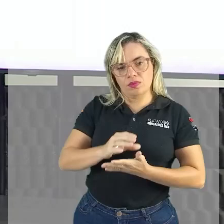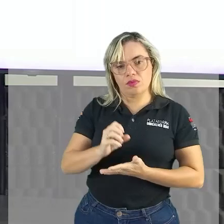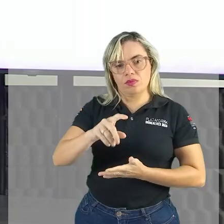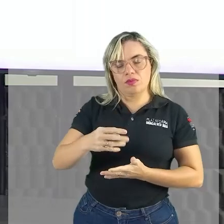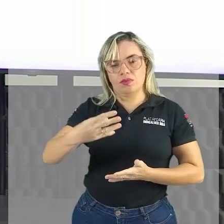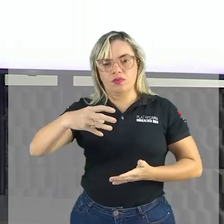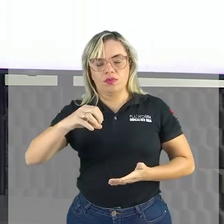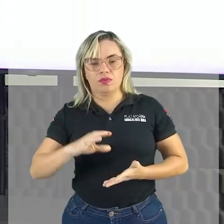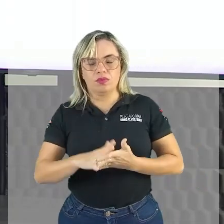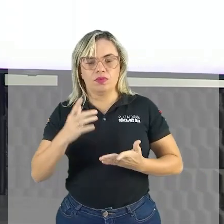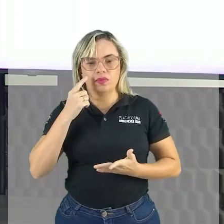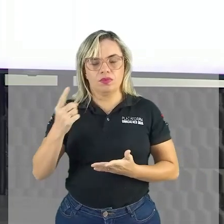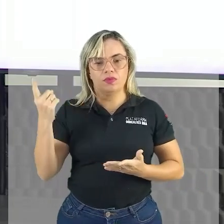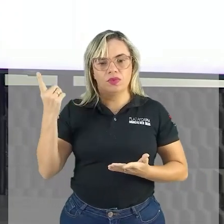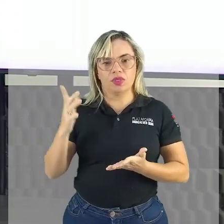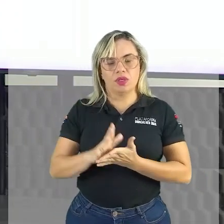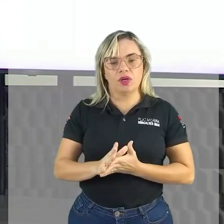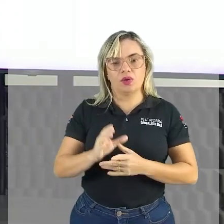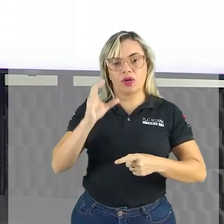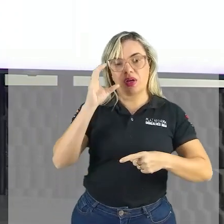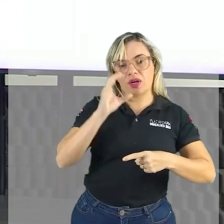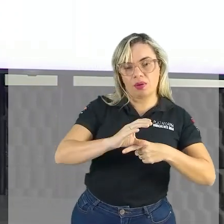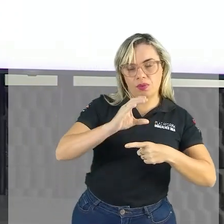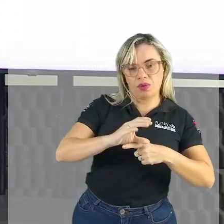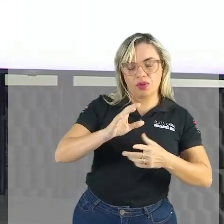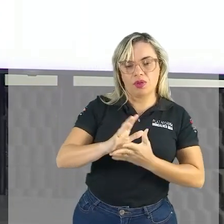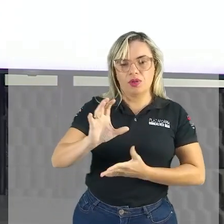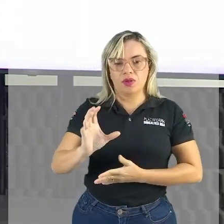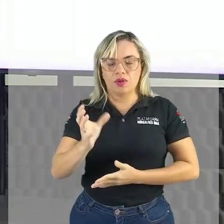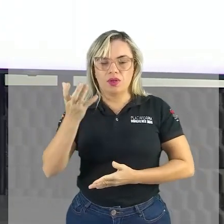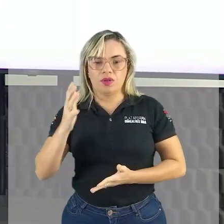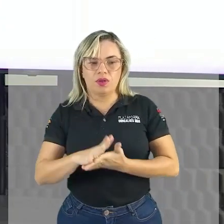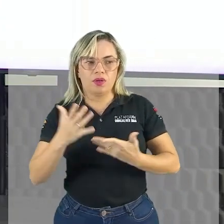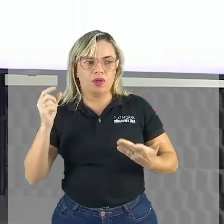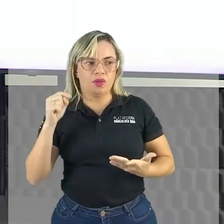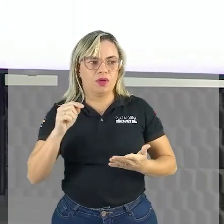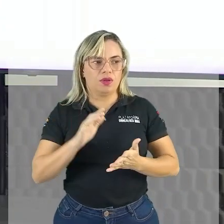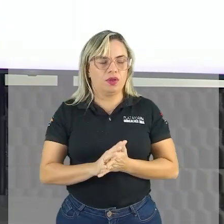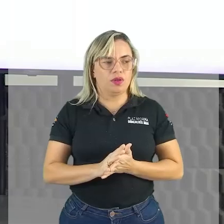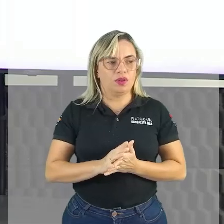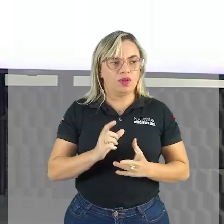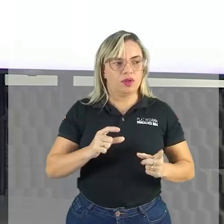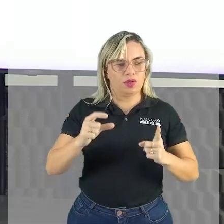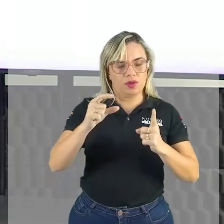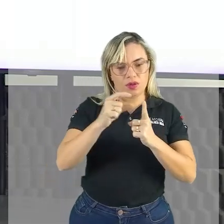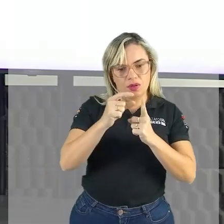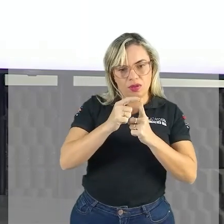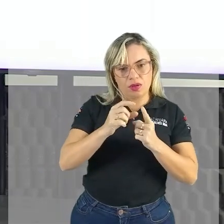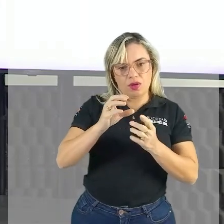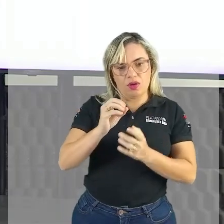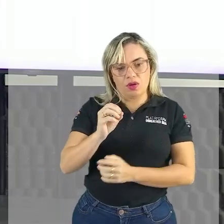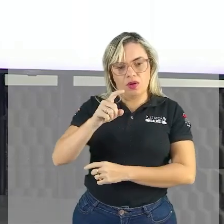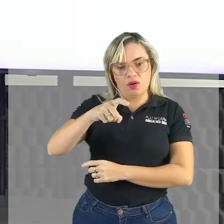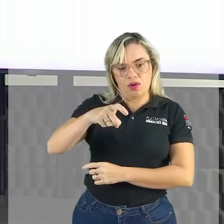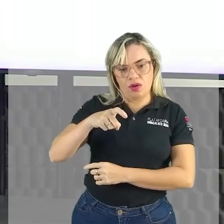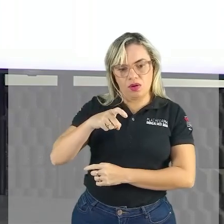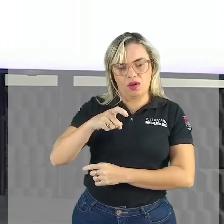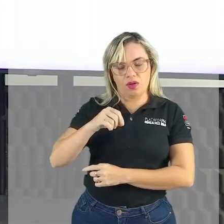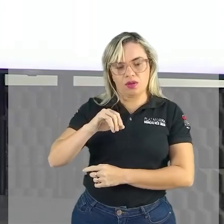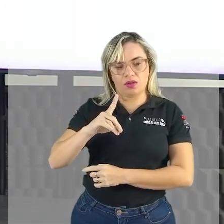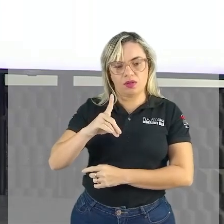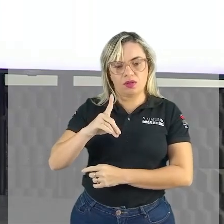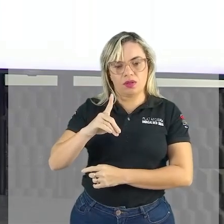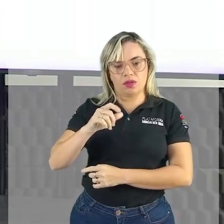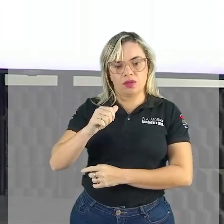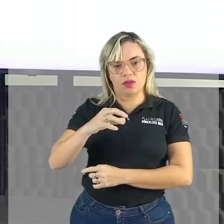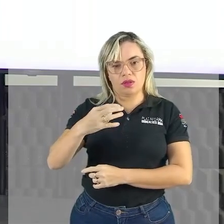na verdade o que está oxidando é o carbono que está nele, ó. Porque quando você fala a palavra oxidação, isso